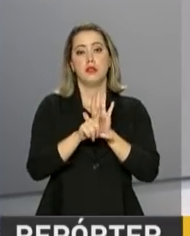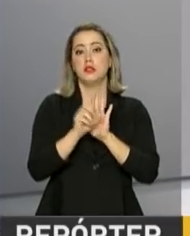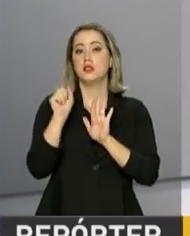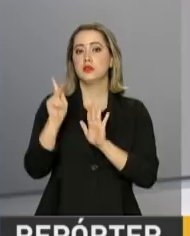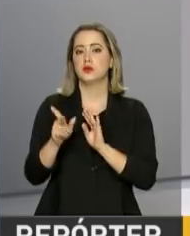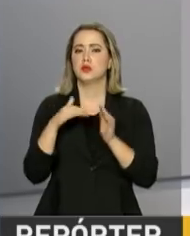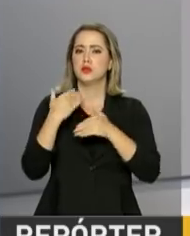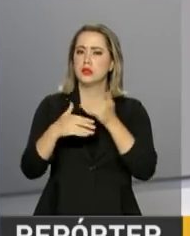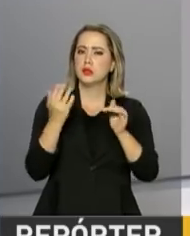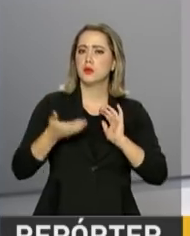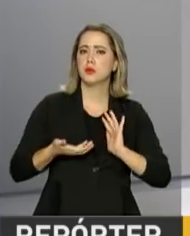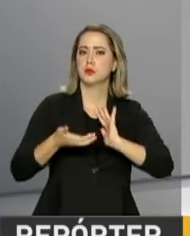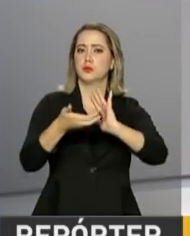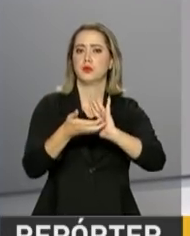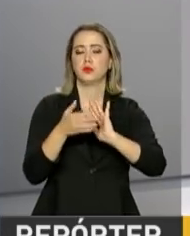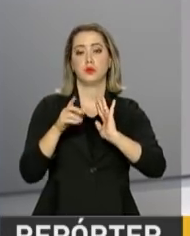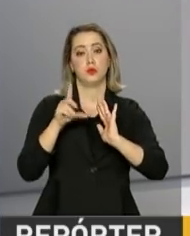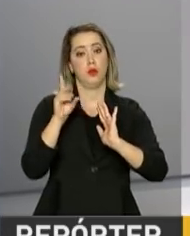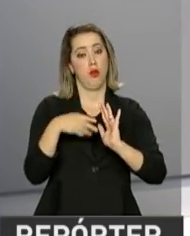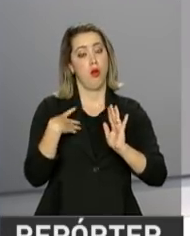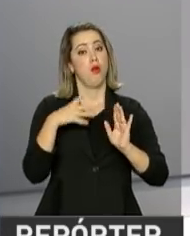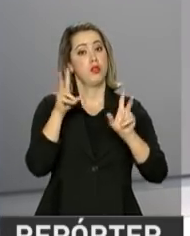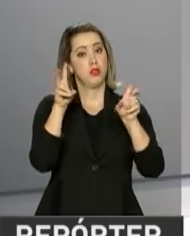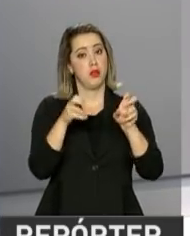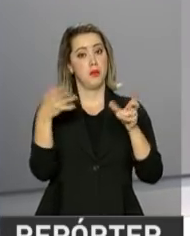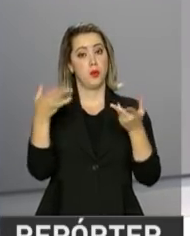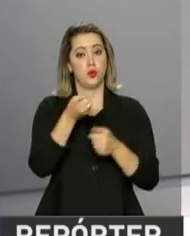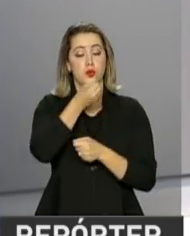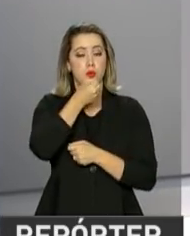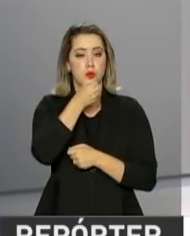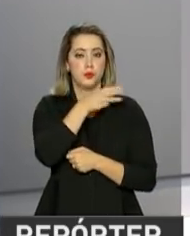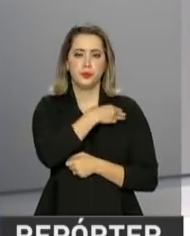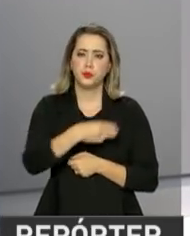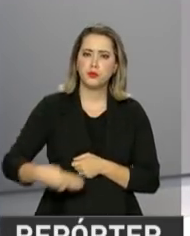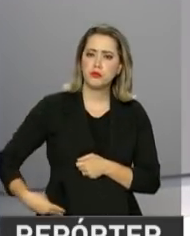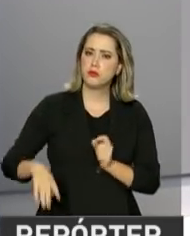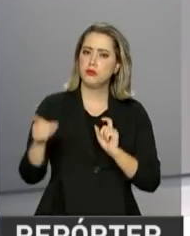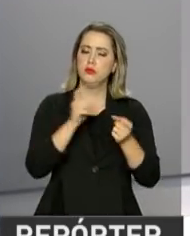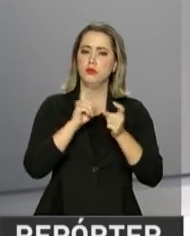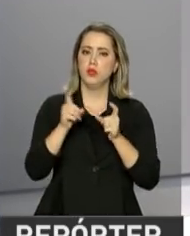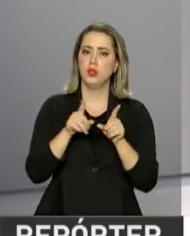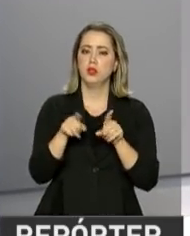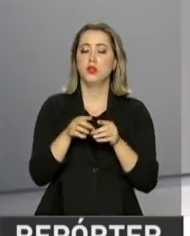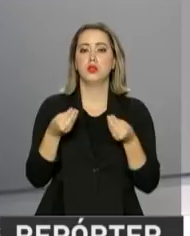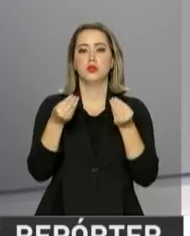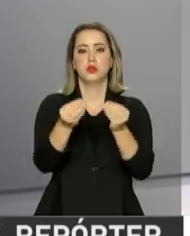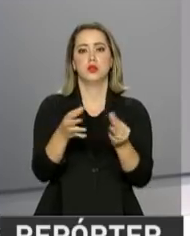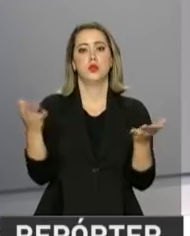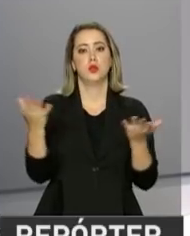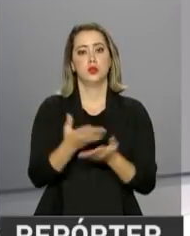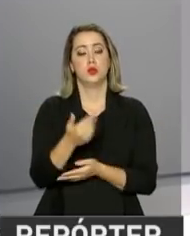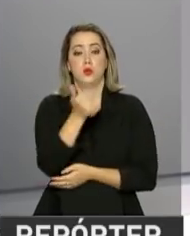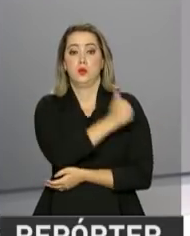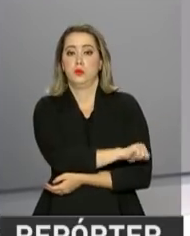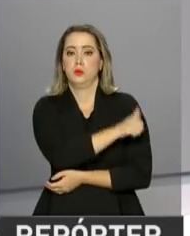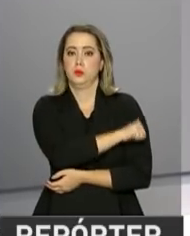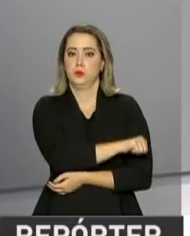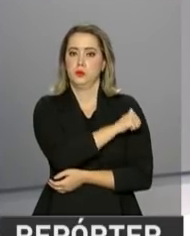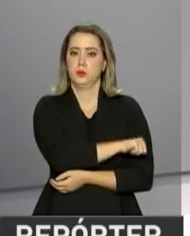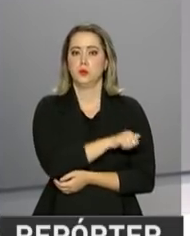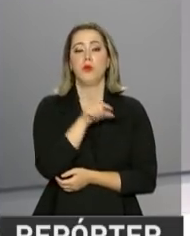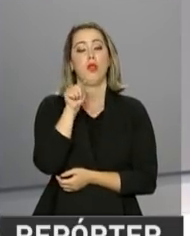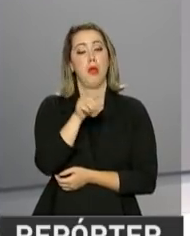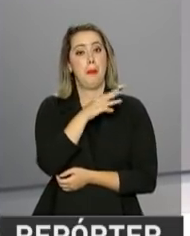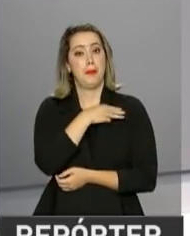que tramita na Câmara dos Deputados foi assunto de uma entrevista que o ministro da Fazenda, Henrique Meirelles, concedeu hoje no Rio de